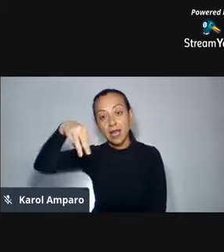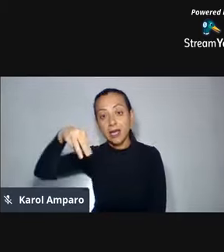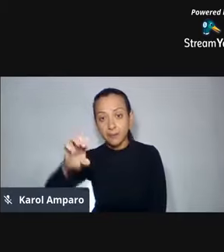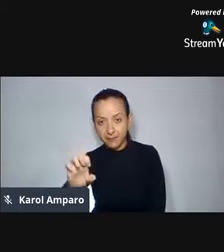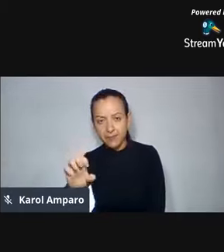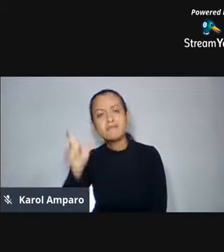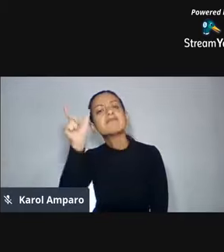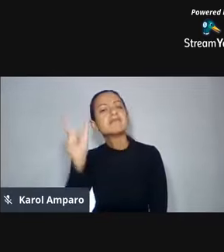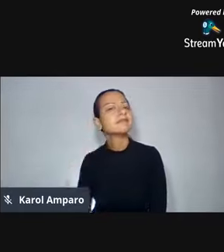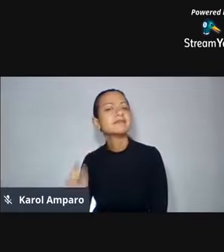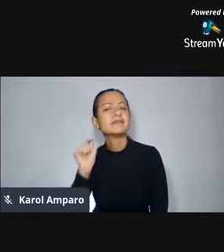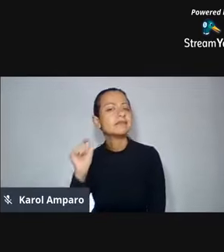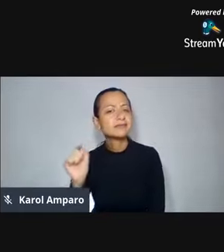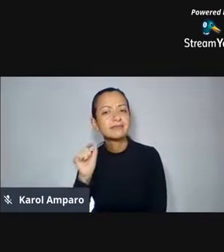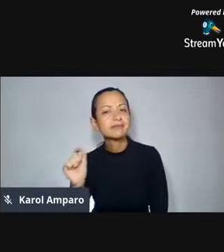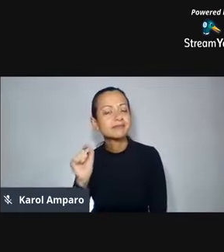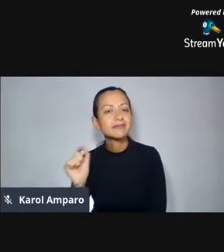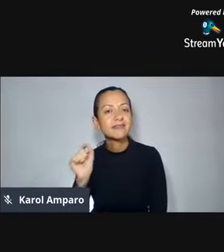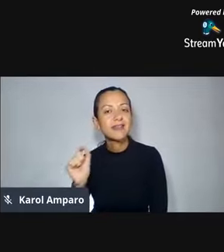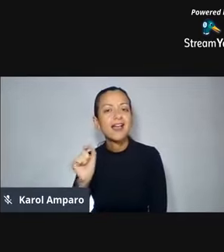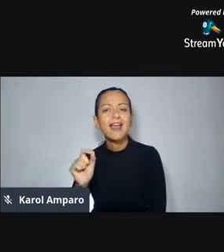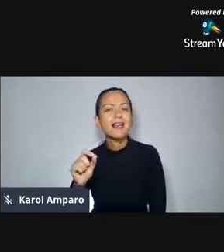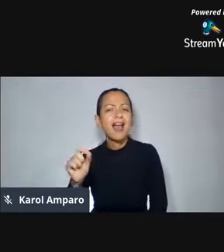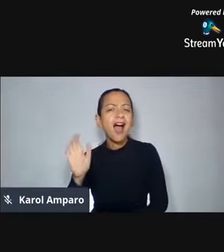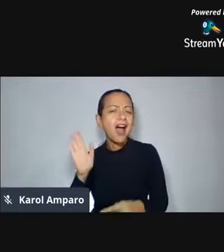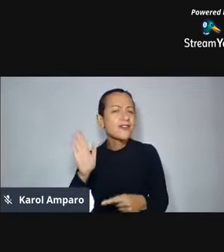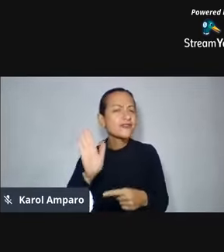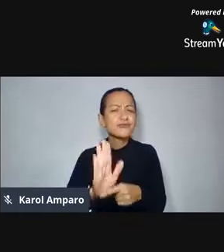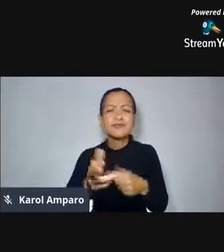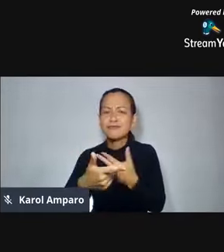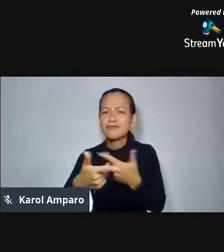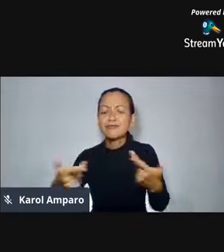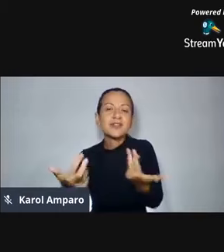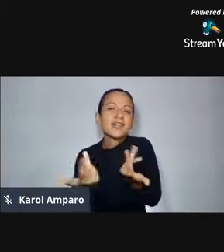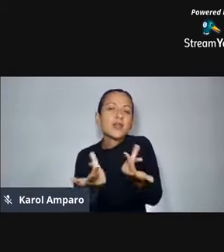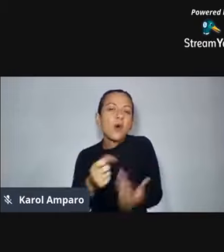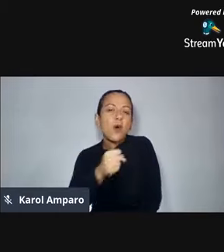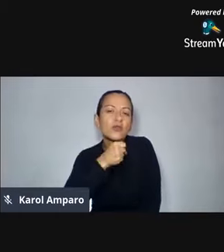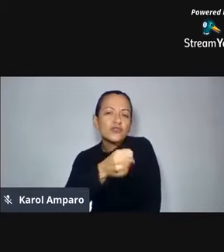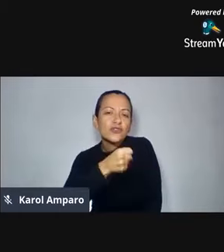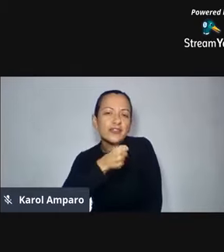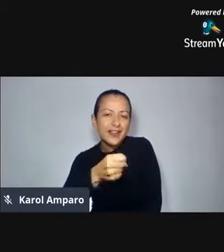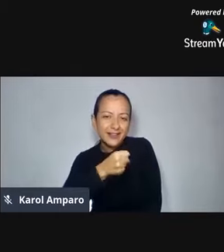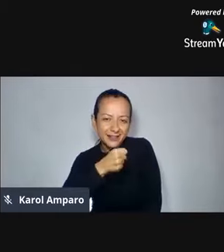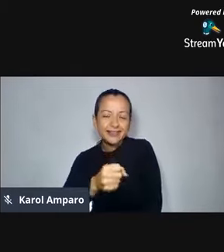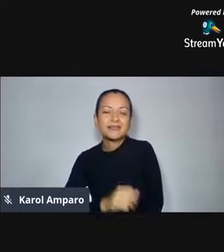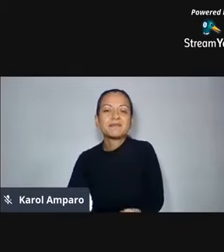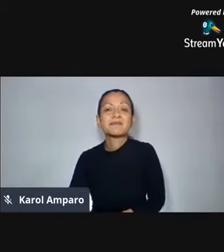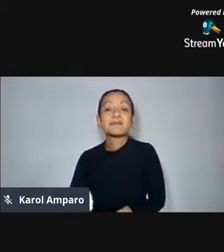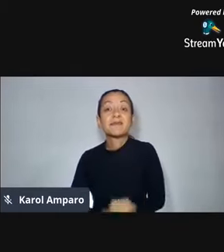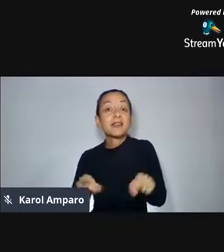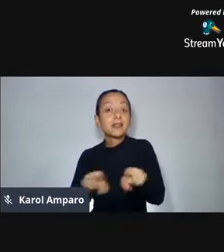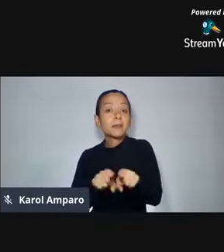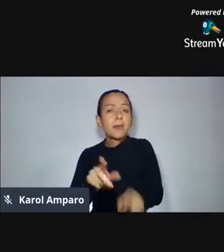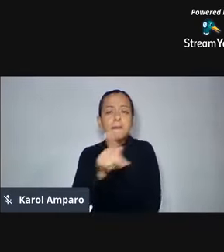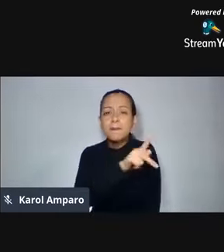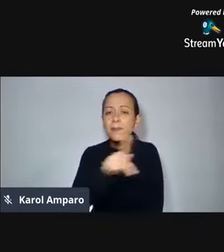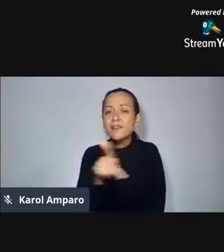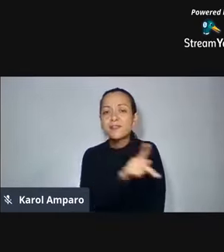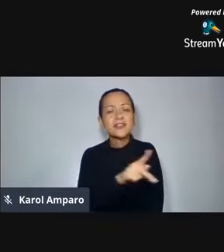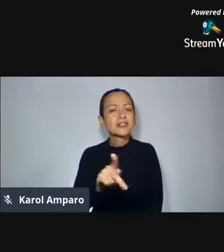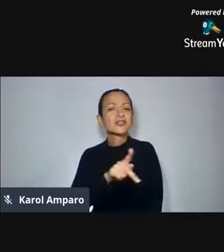é nosso, faz tudo aqui, nosso jornalista. E a todos os mestres e